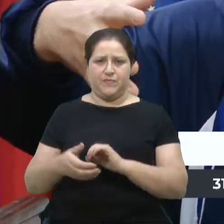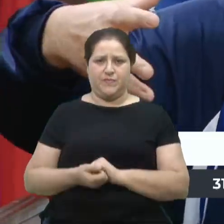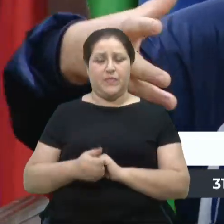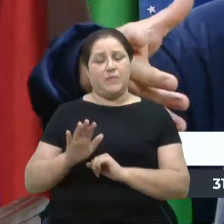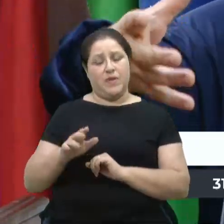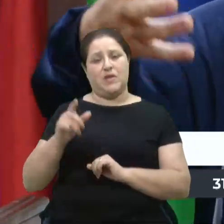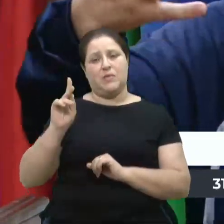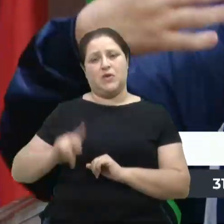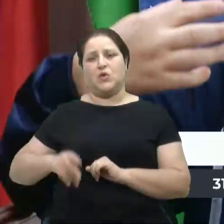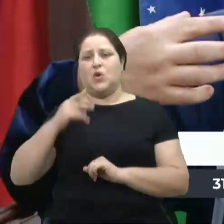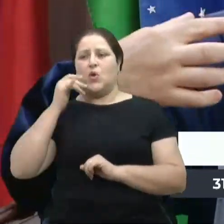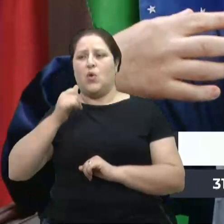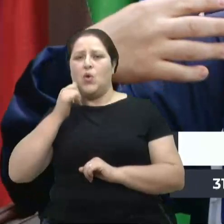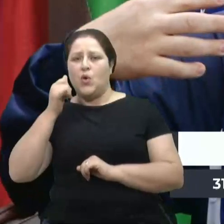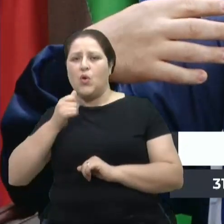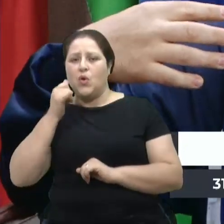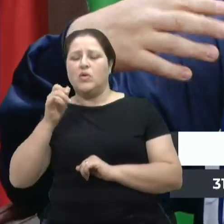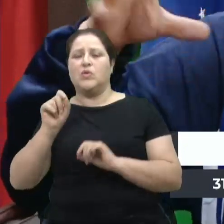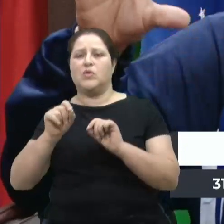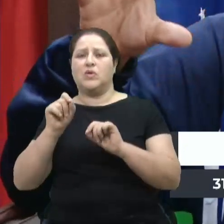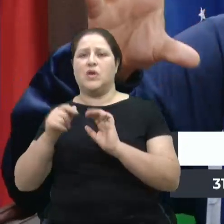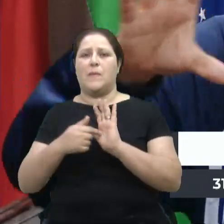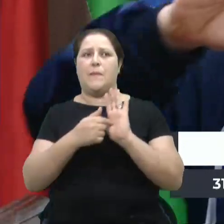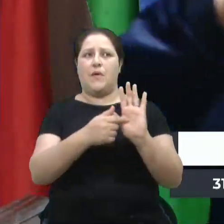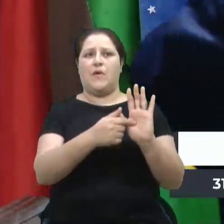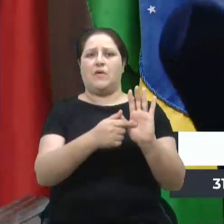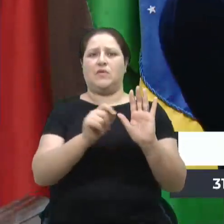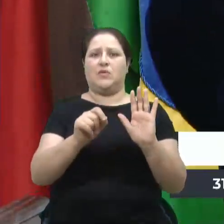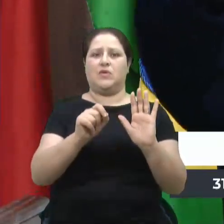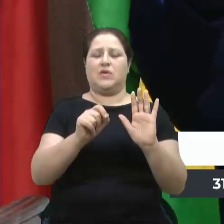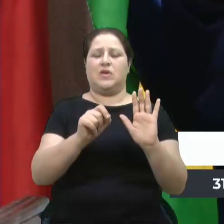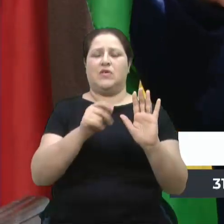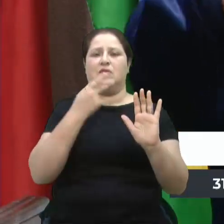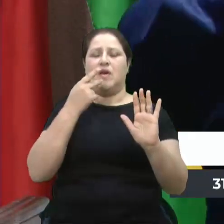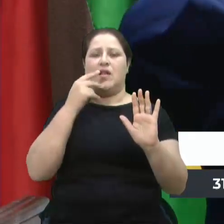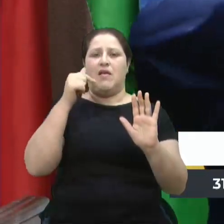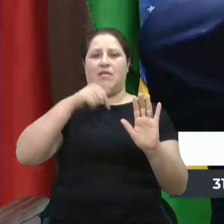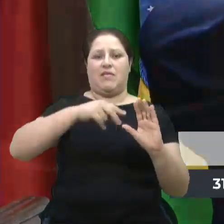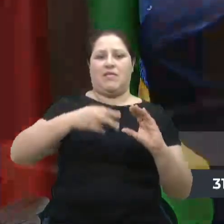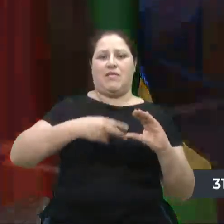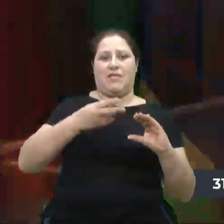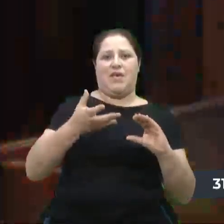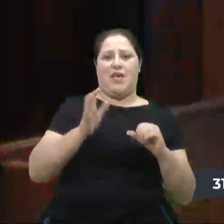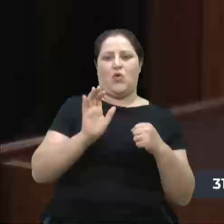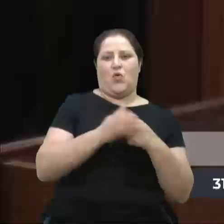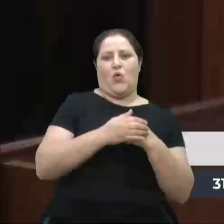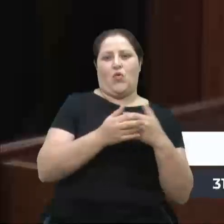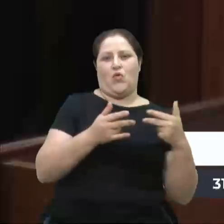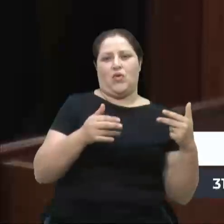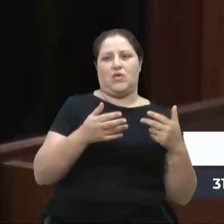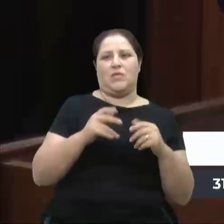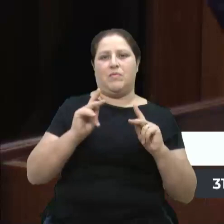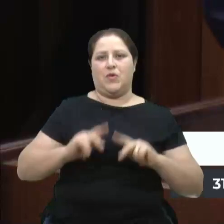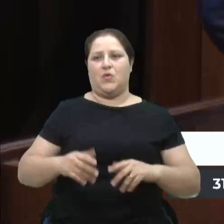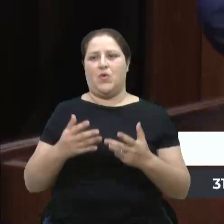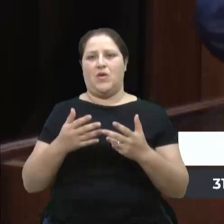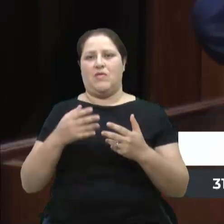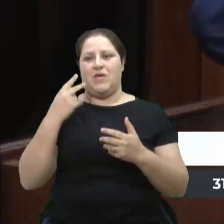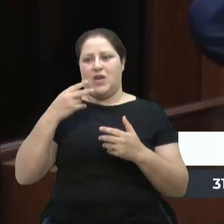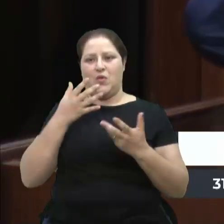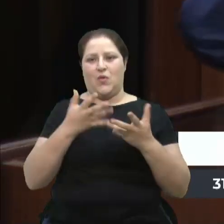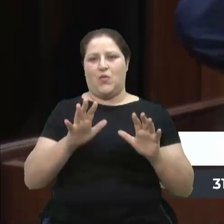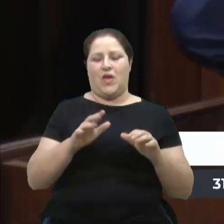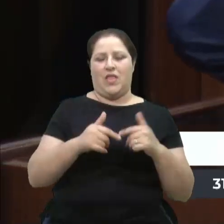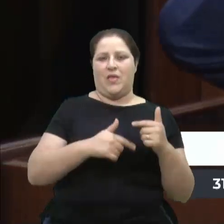narrativa, botaram a Câmara na vidraça que a gente queria fazer coisas escusas aqui, que a gente não queria trabalhar, que a gente não queria... Então eu